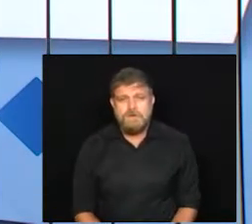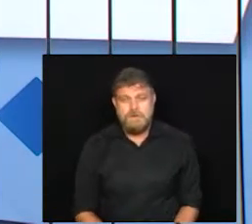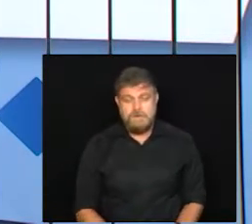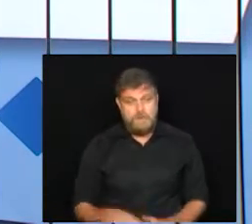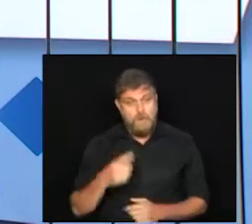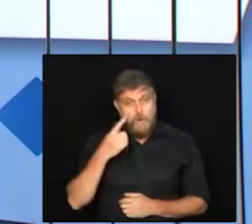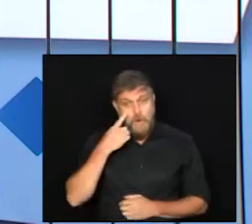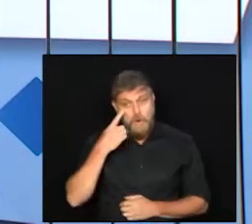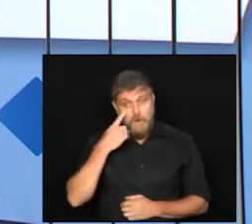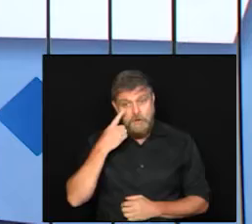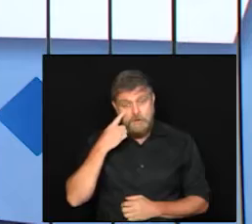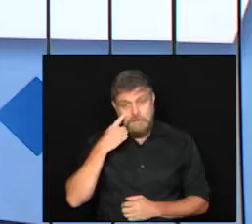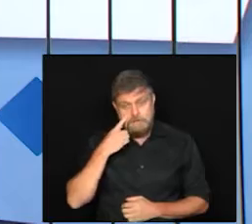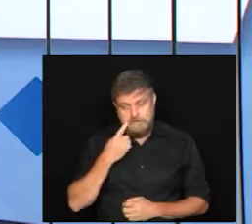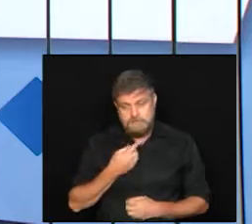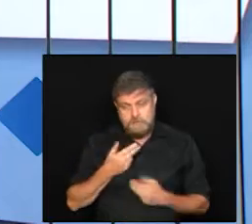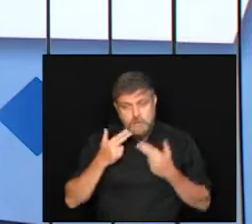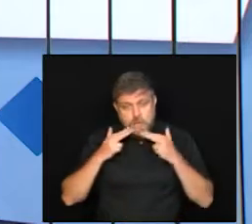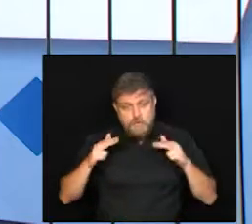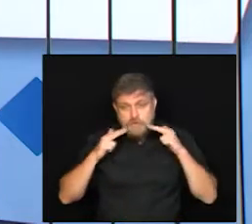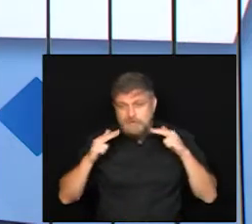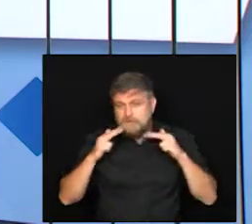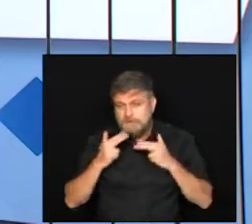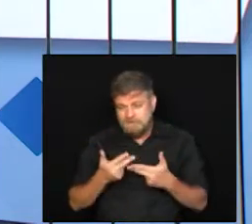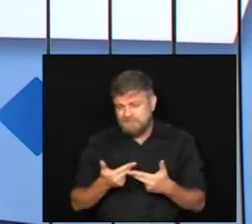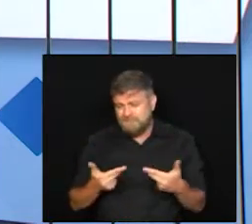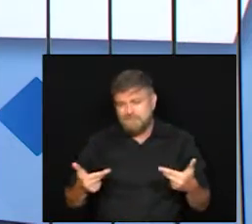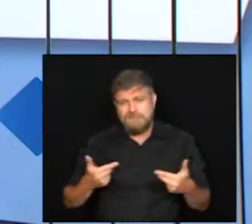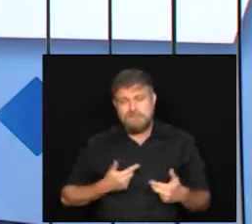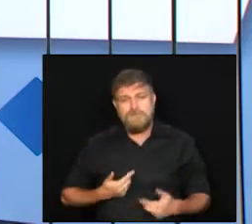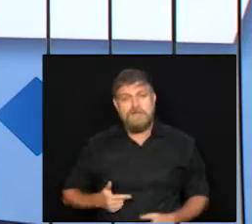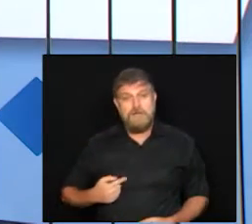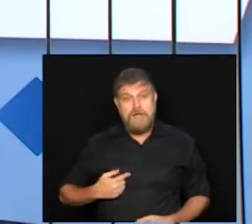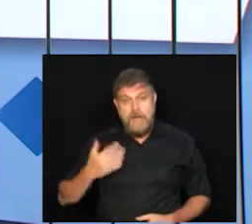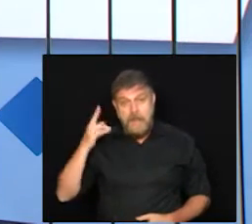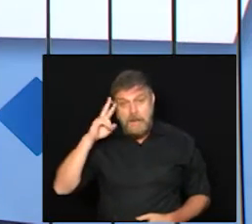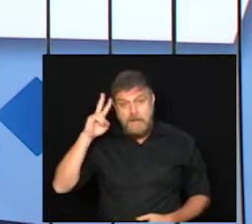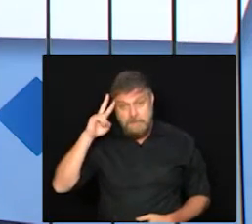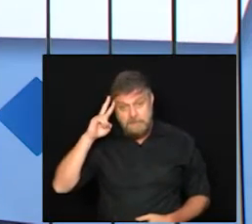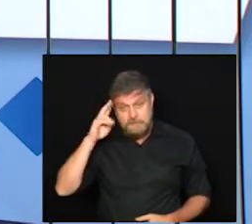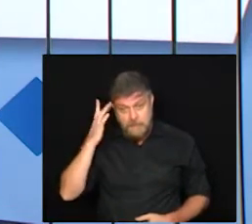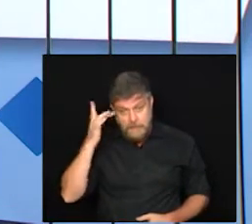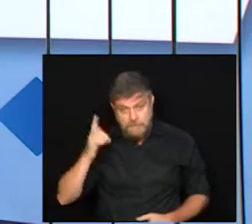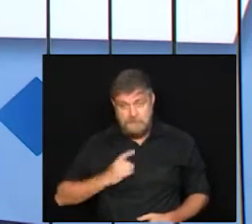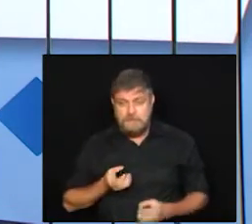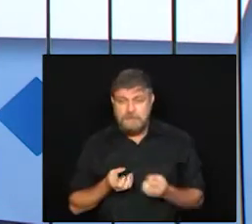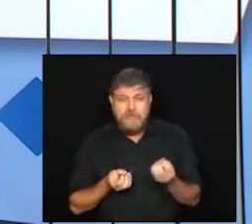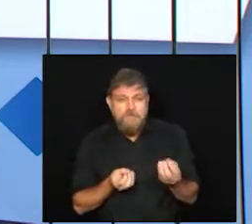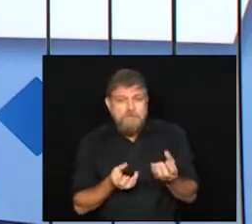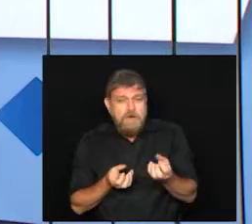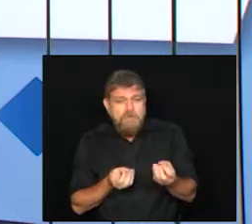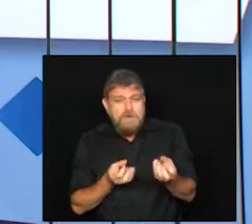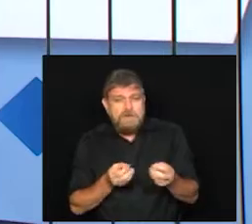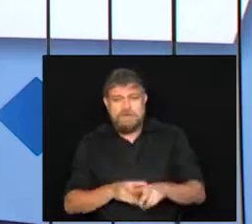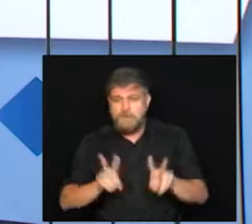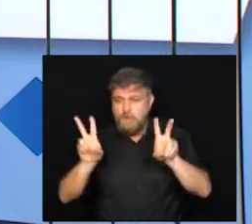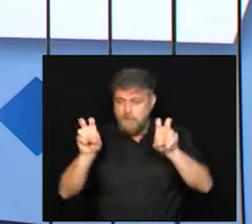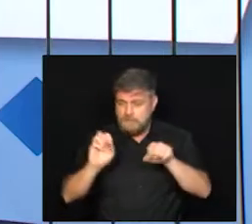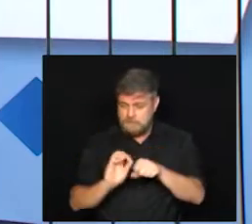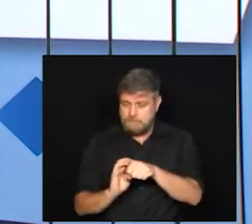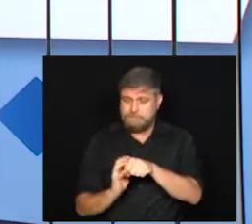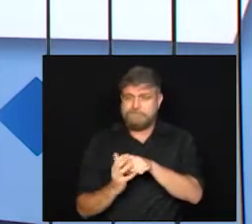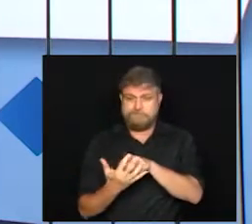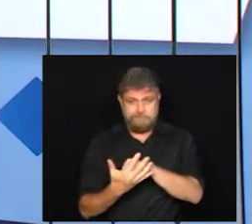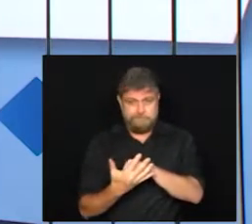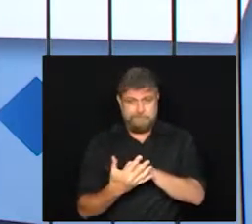Olha aí, então, muitas notícias do Legislativo. Lembrando que amanhã a gente volta com essa informação a respeito da